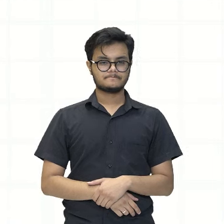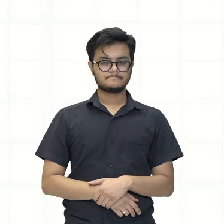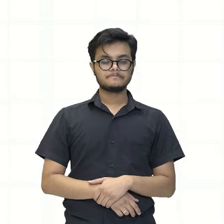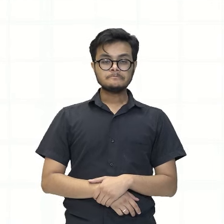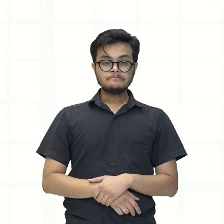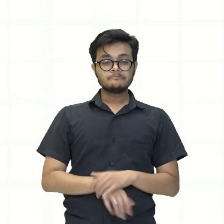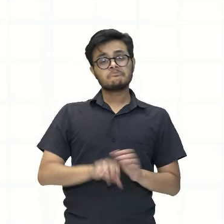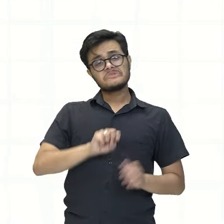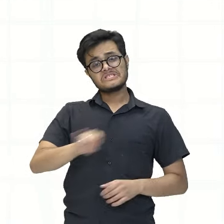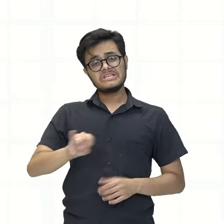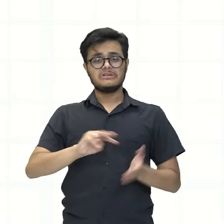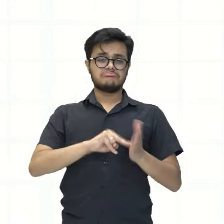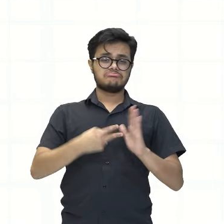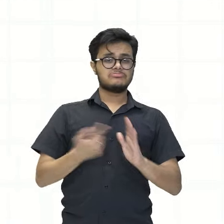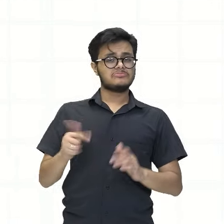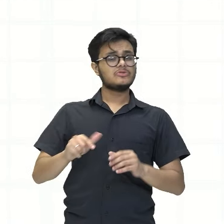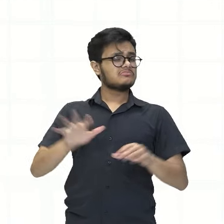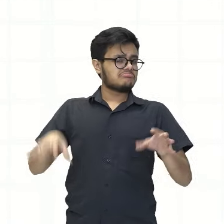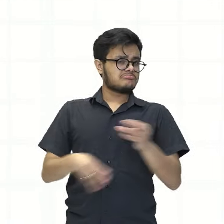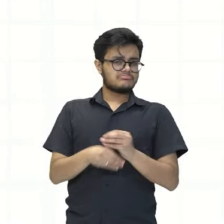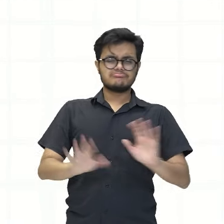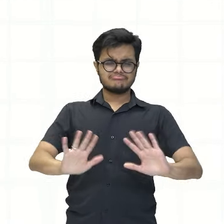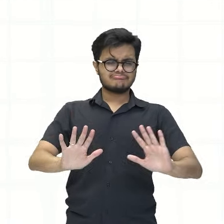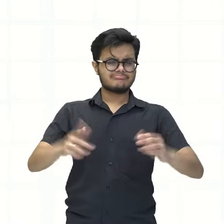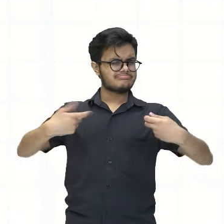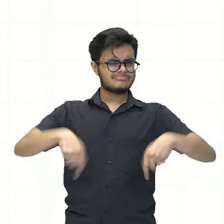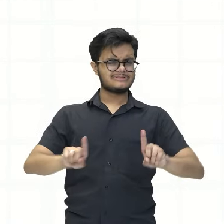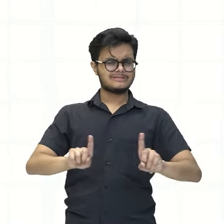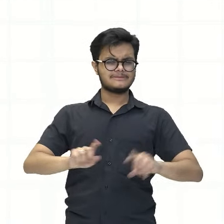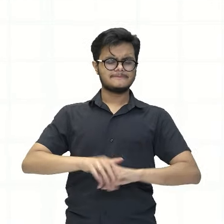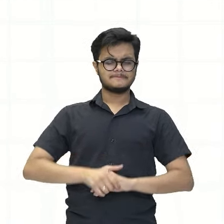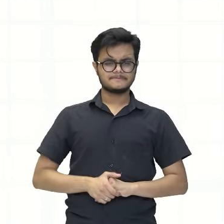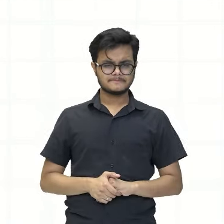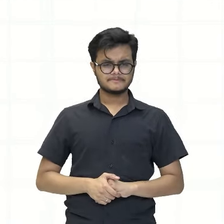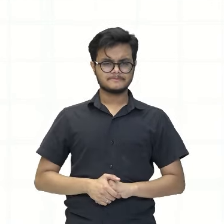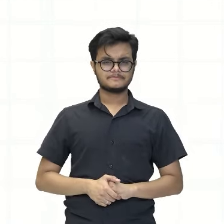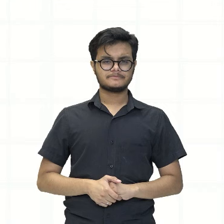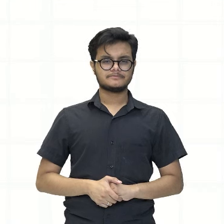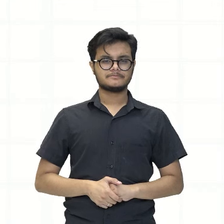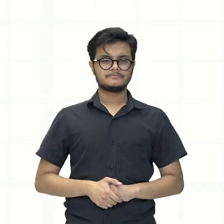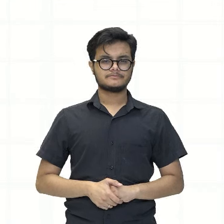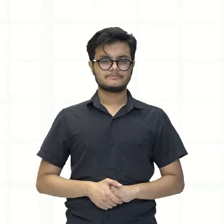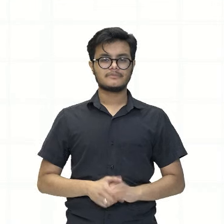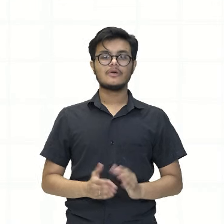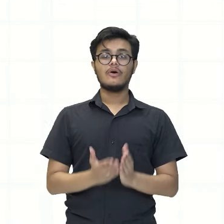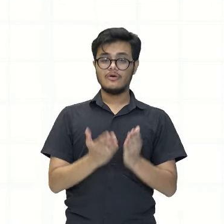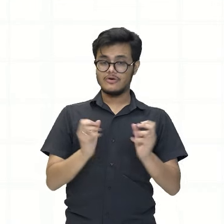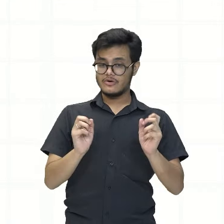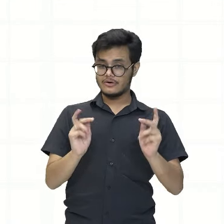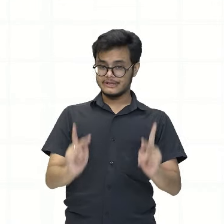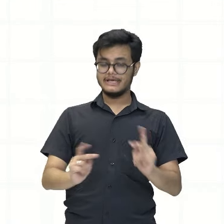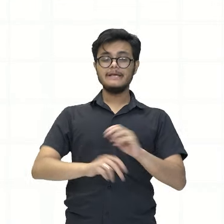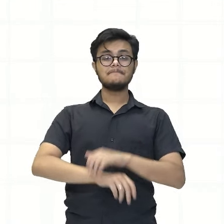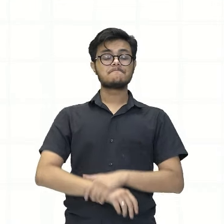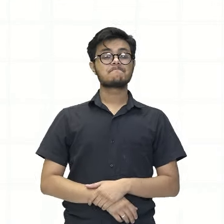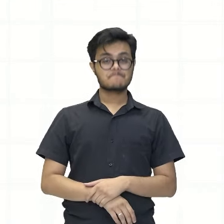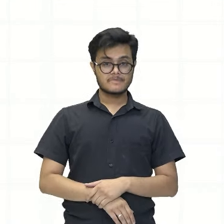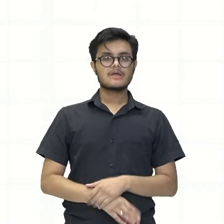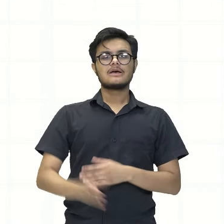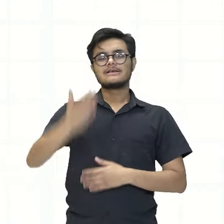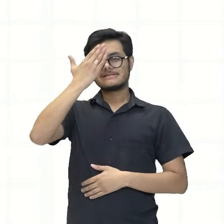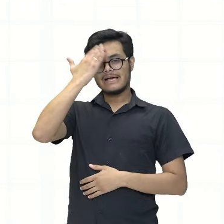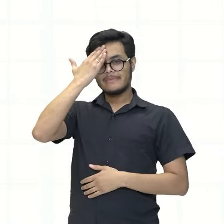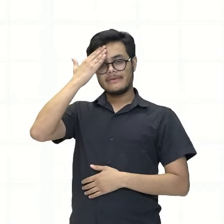é um verbo não significativo eu não vou aqui me preocupar com complementos e nem se esse complemento tem preposição e eu já sei que